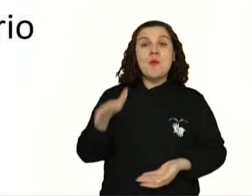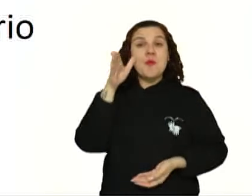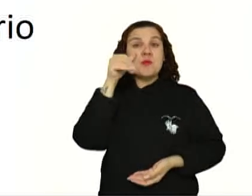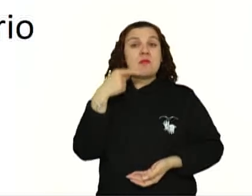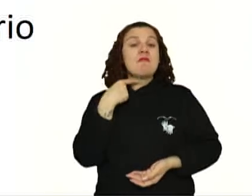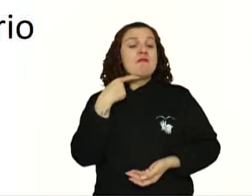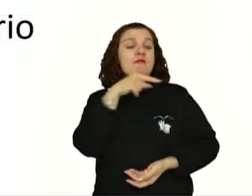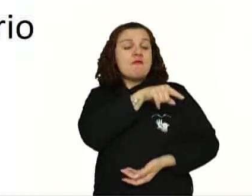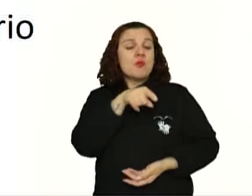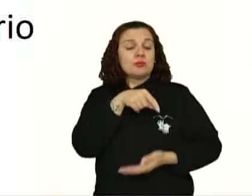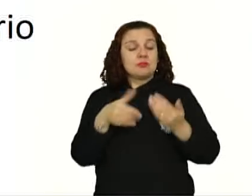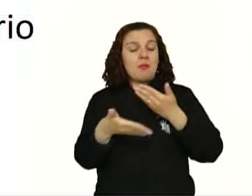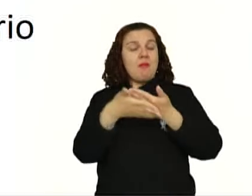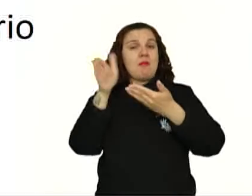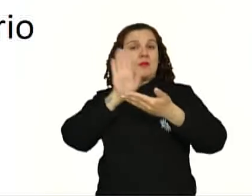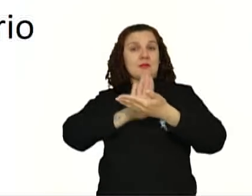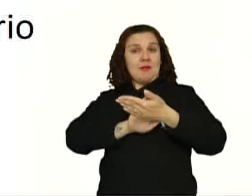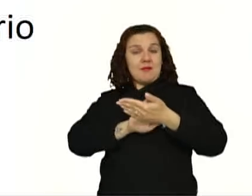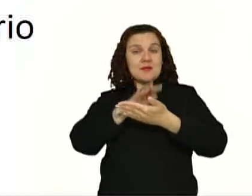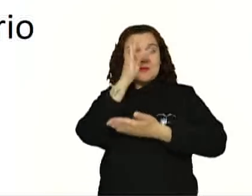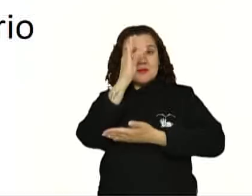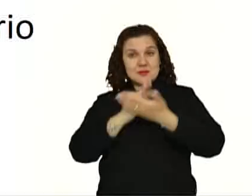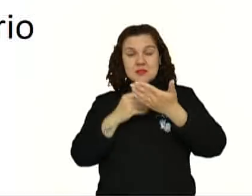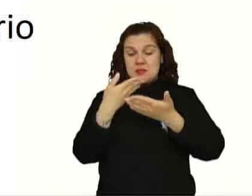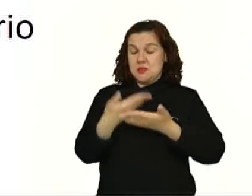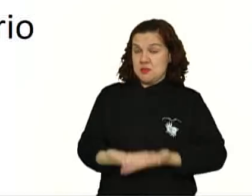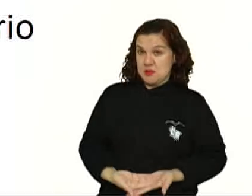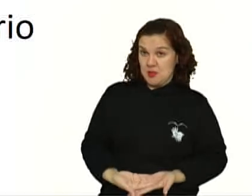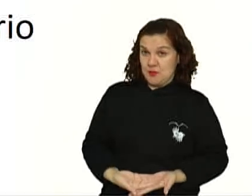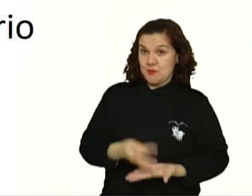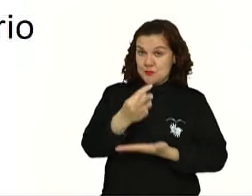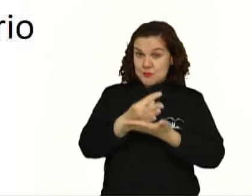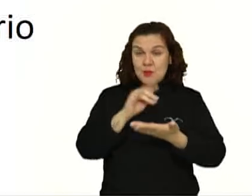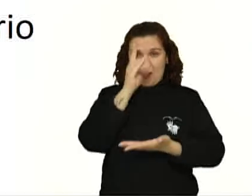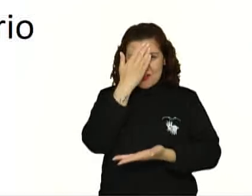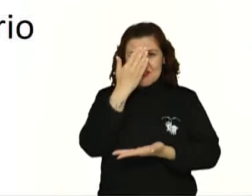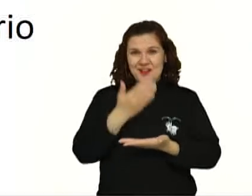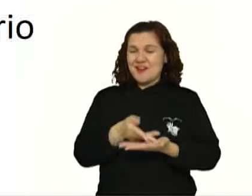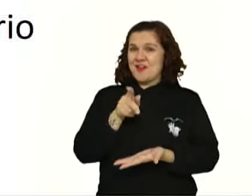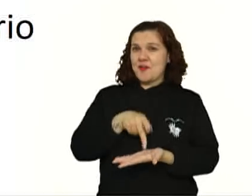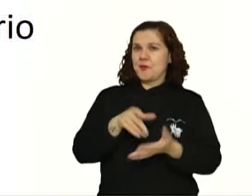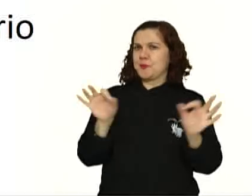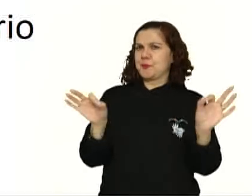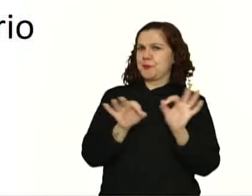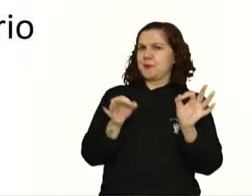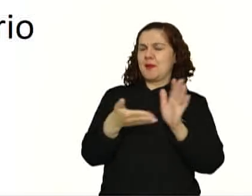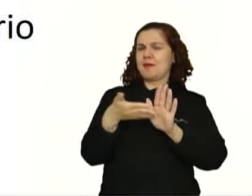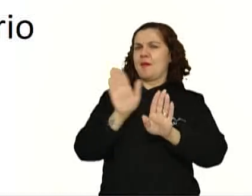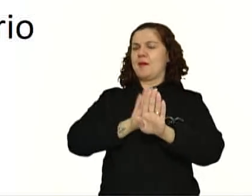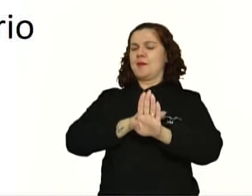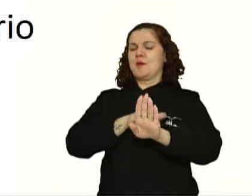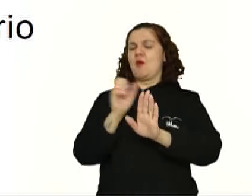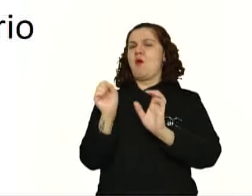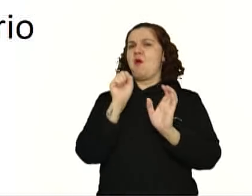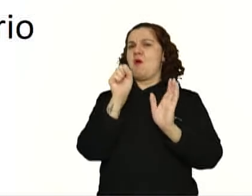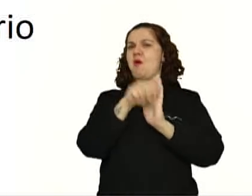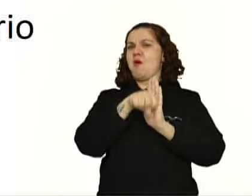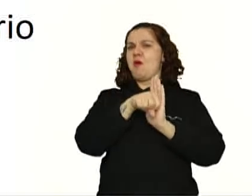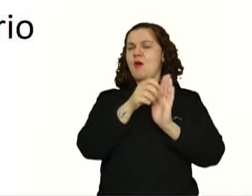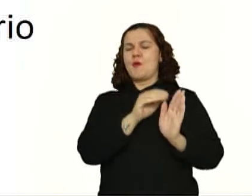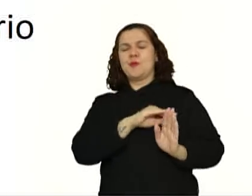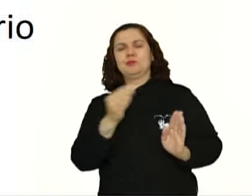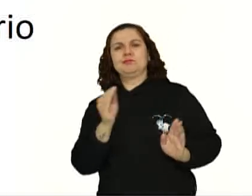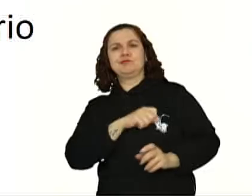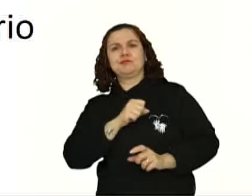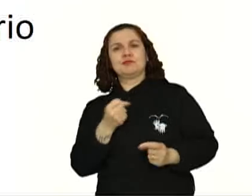estão por trás desse texto? Acreditamos realmente que não há subjetividade ou